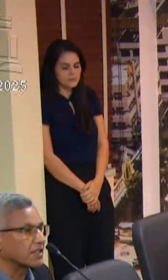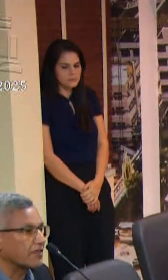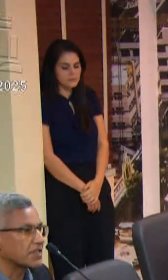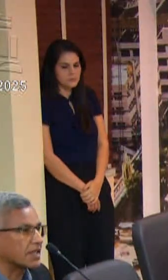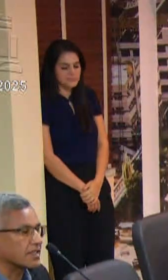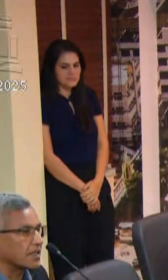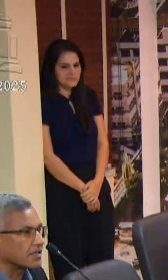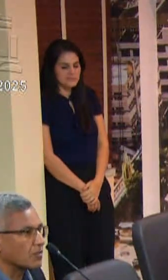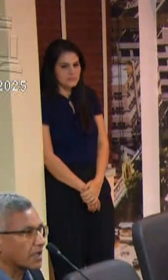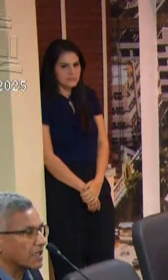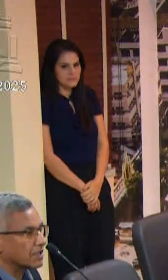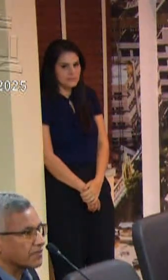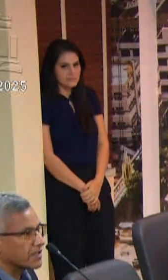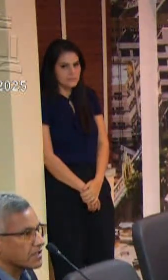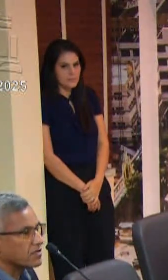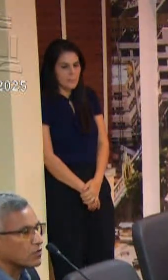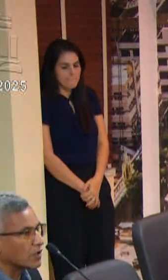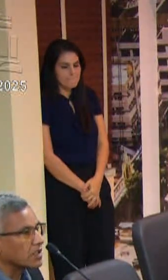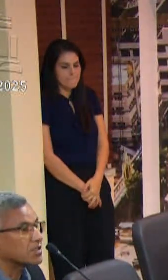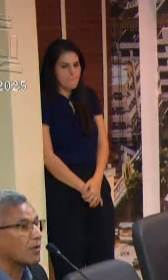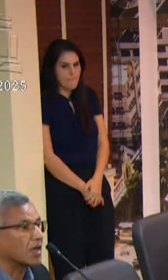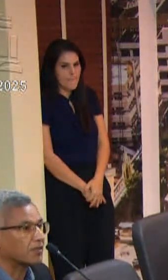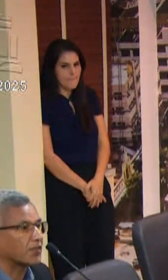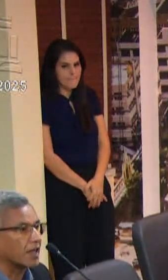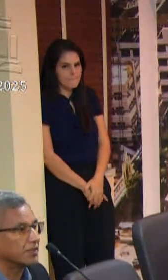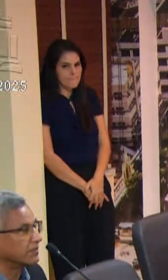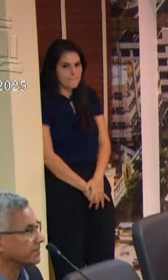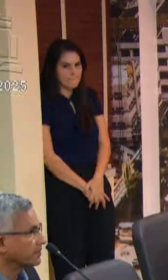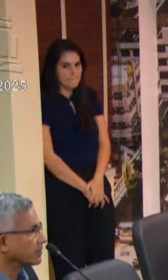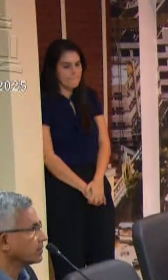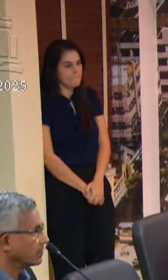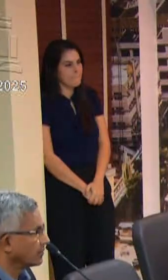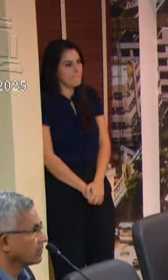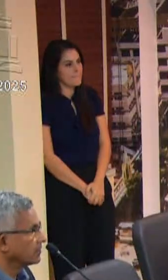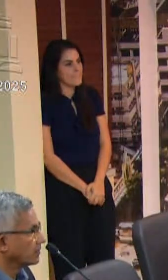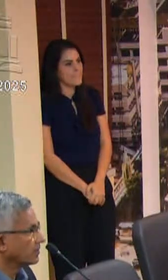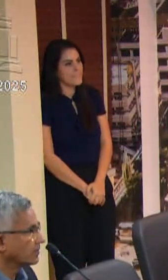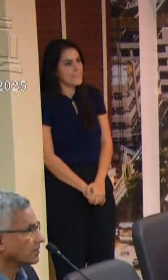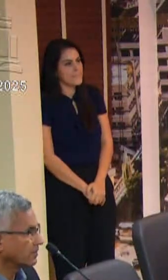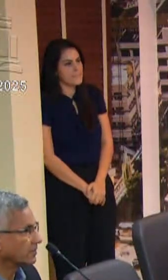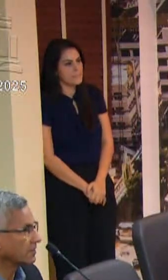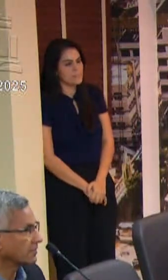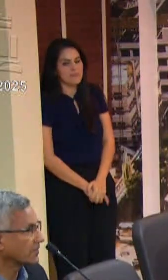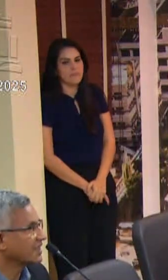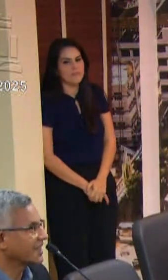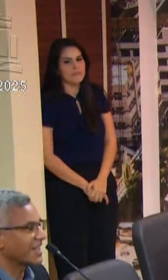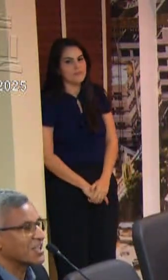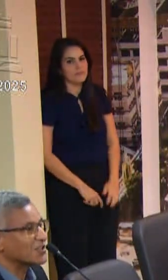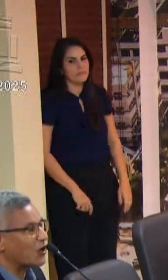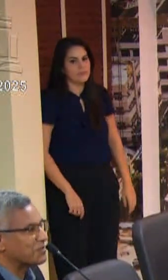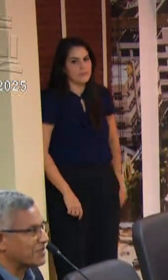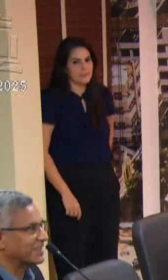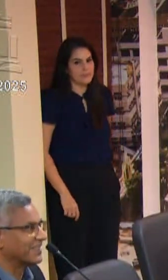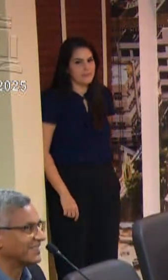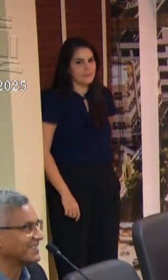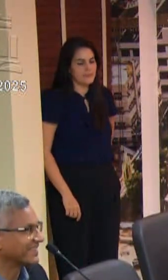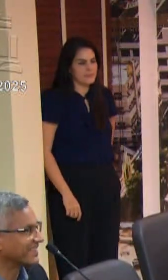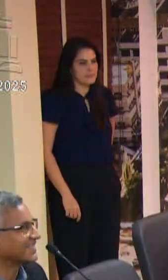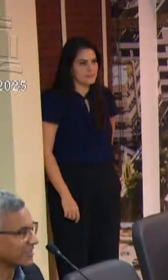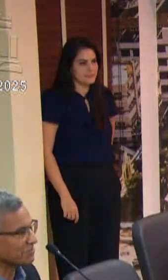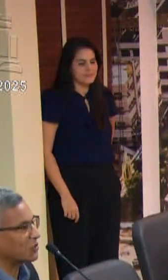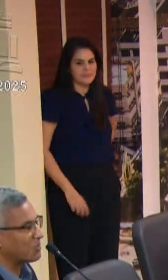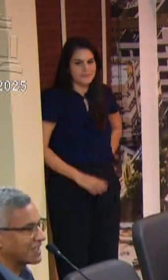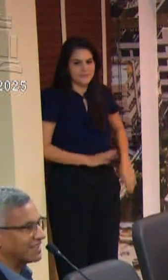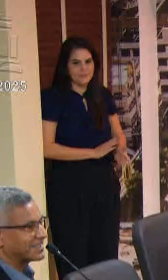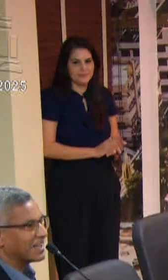Como é feita a fiscalização pela GFIS durante a Black Friday? Desculpa, seu nome só? Elias Lopes. Elias perdão. Lopes.